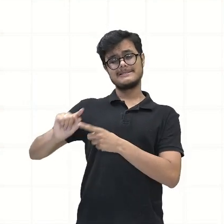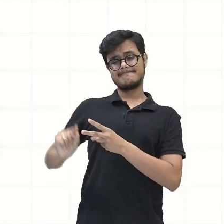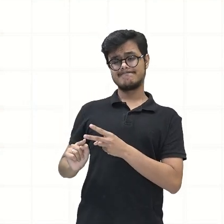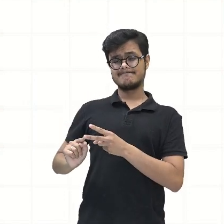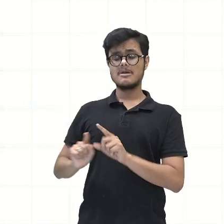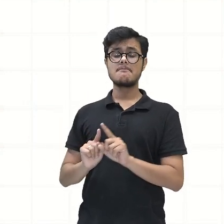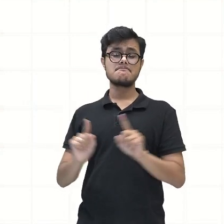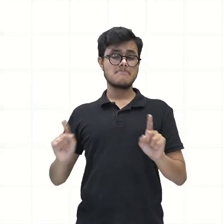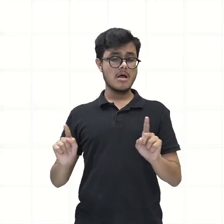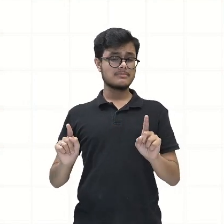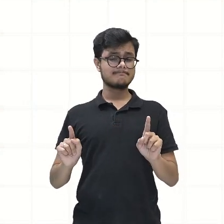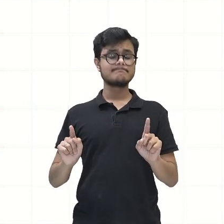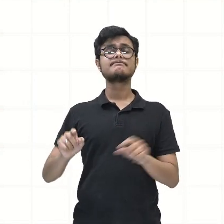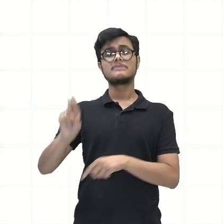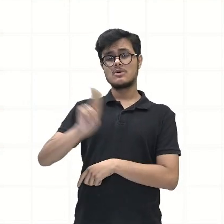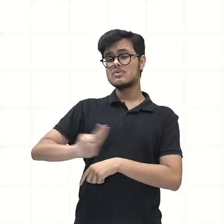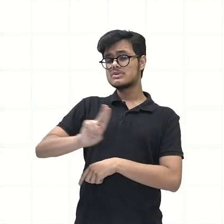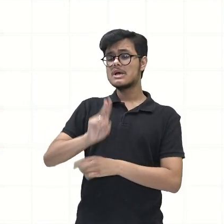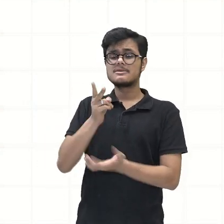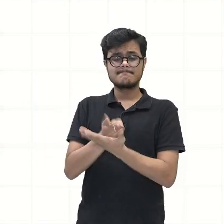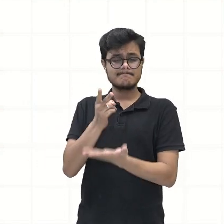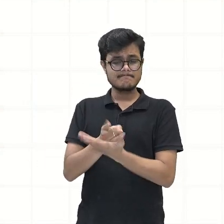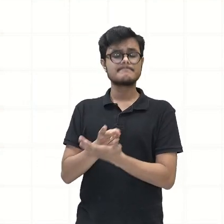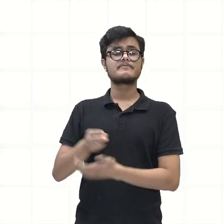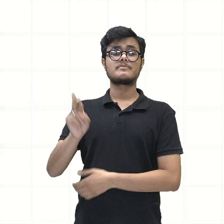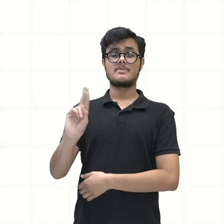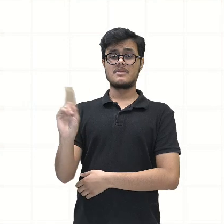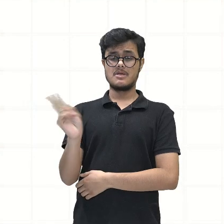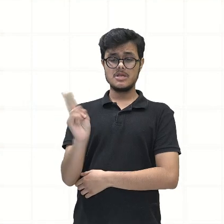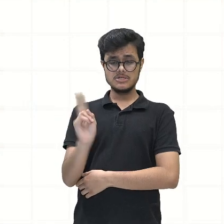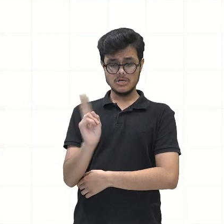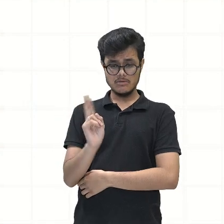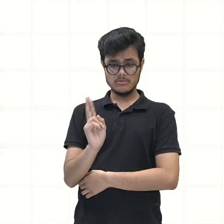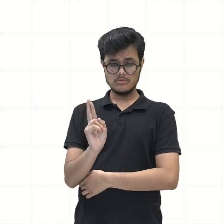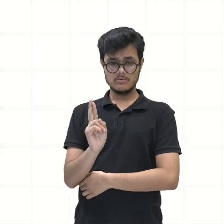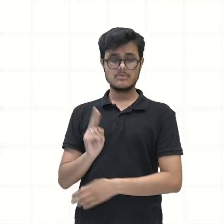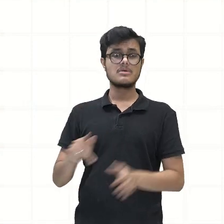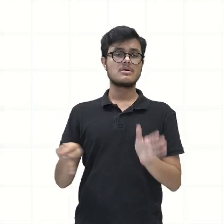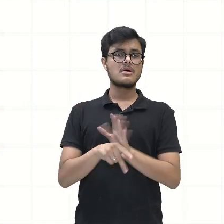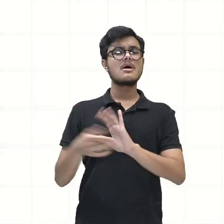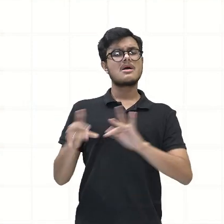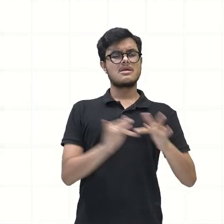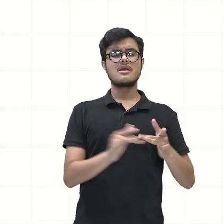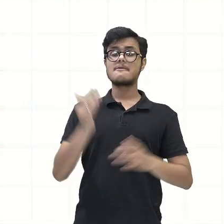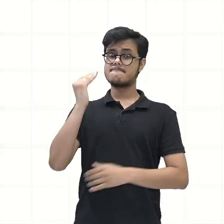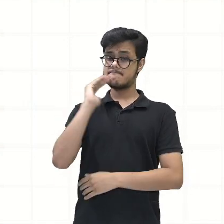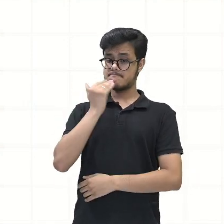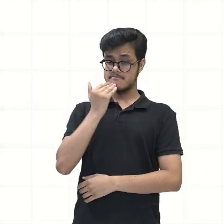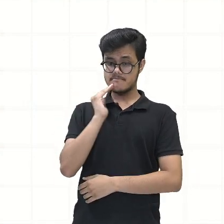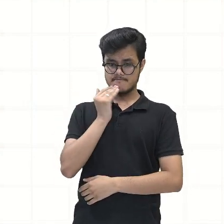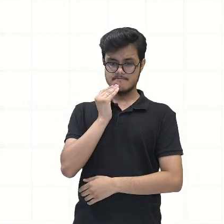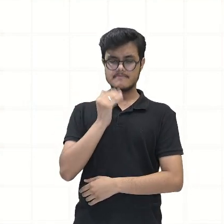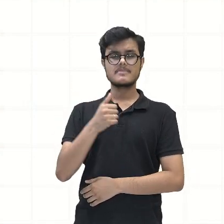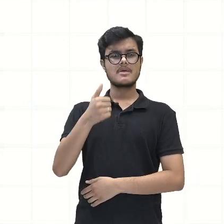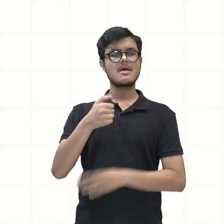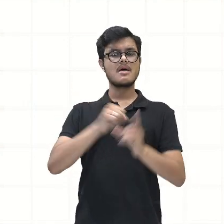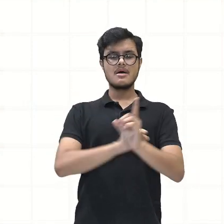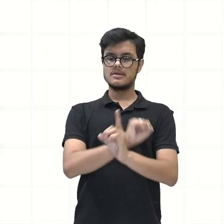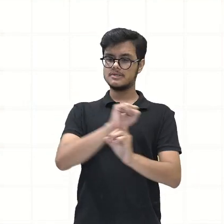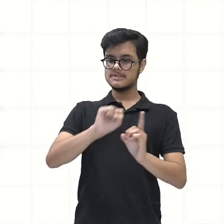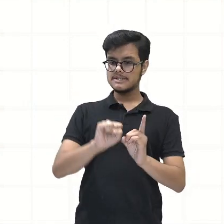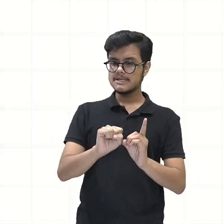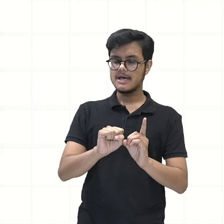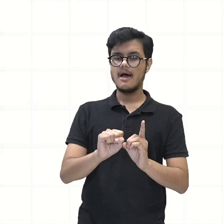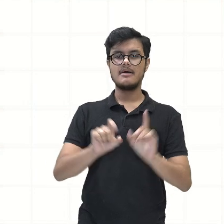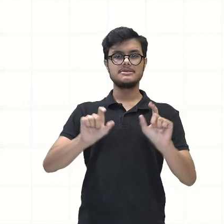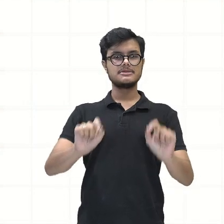são muito utilizadas na geografia, para a gente entender todo esse contexto, entender aí sobre a questão social,